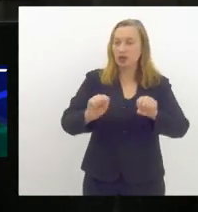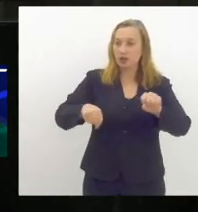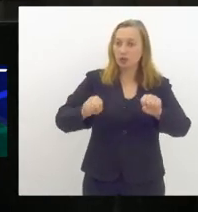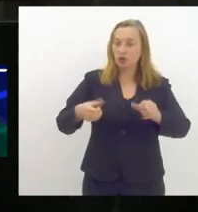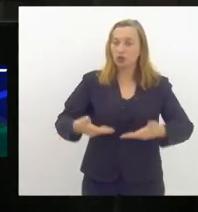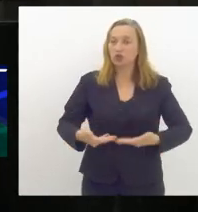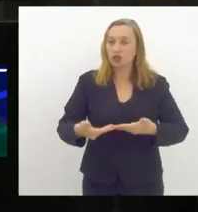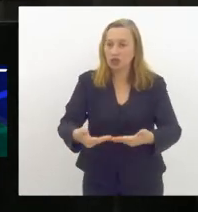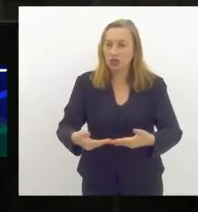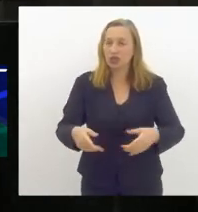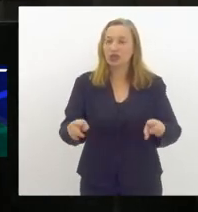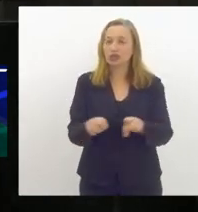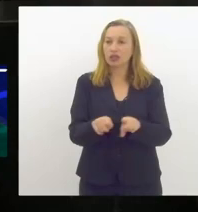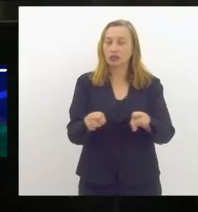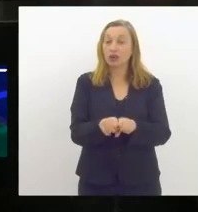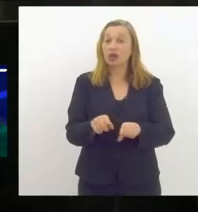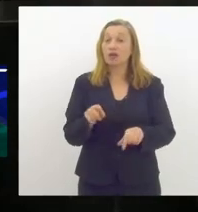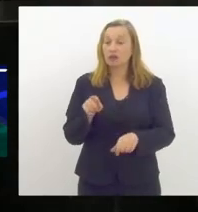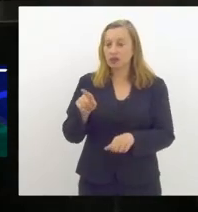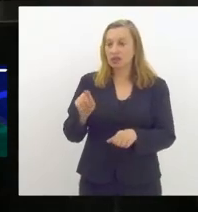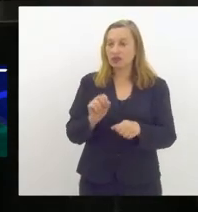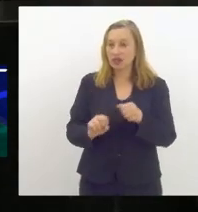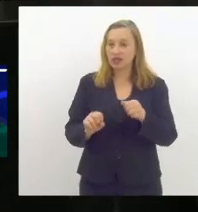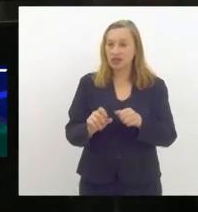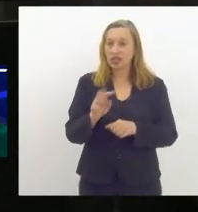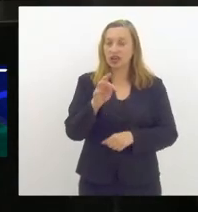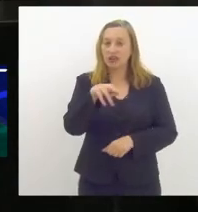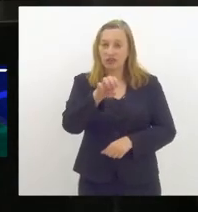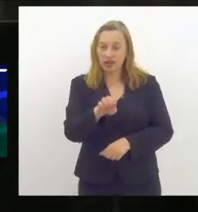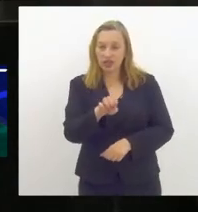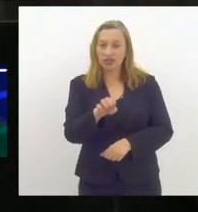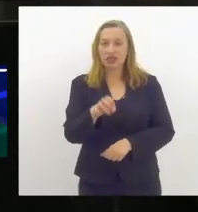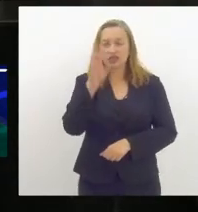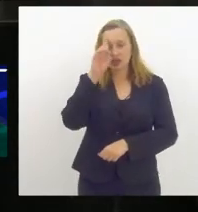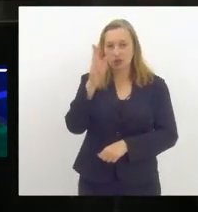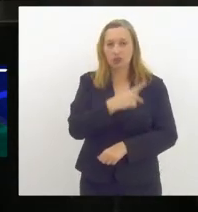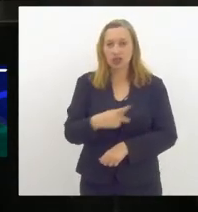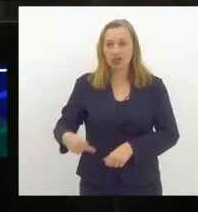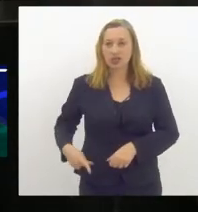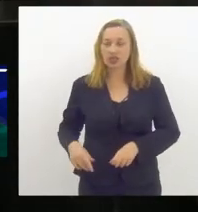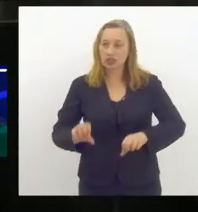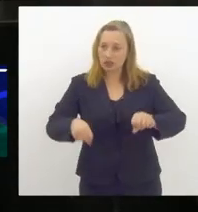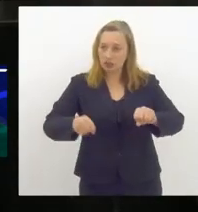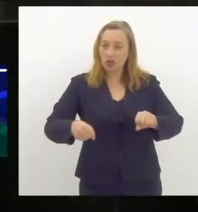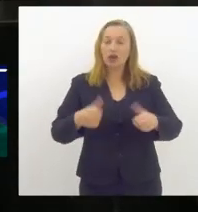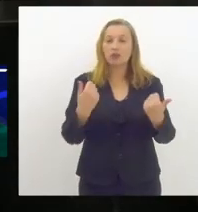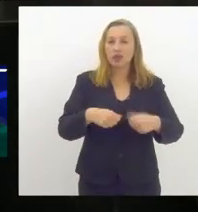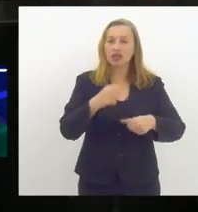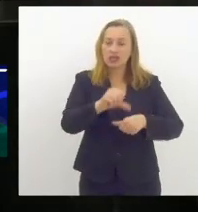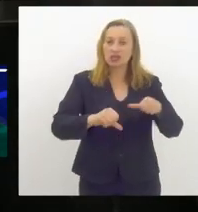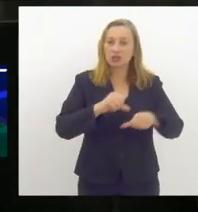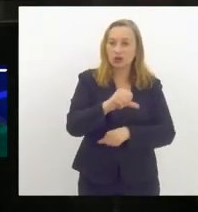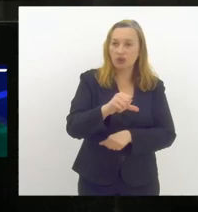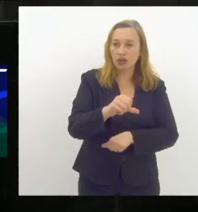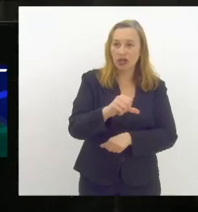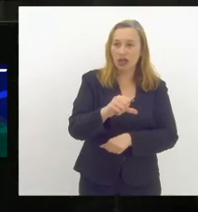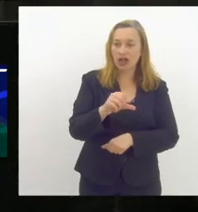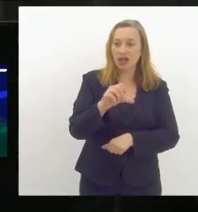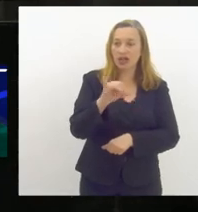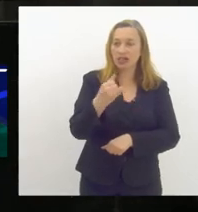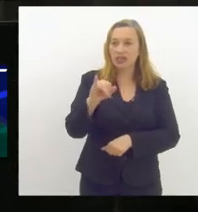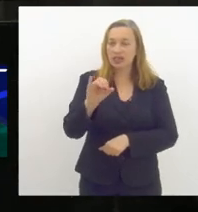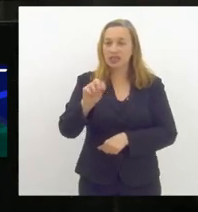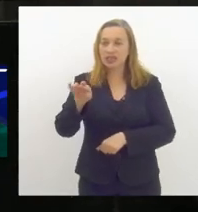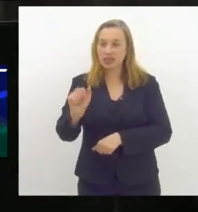concessão por quê para você fazer frete senhor presidente de moto é preciso trocar a cinza placa